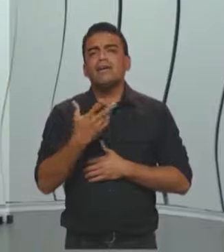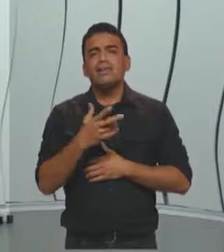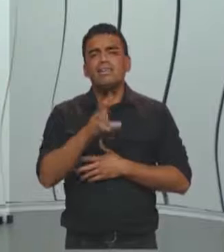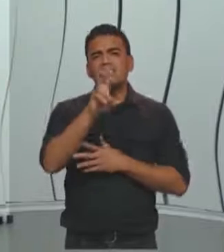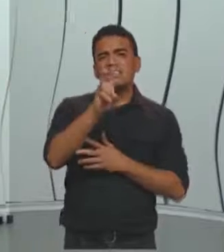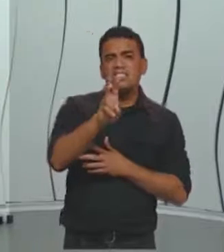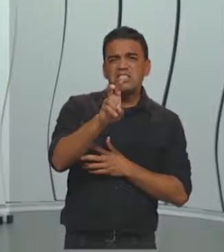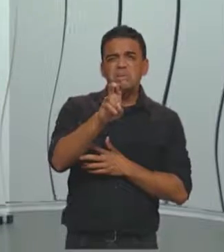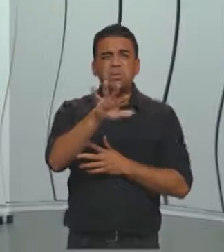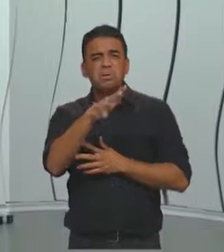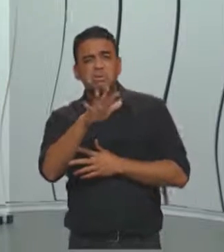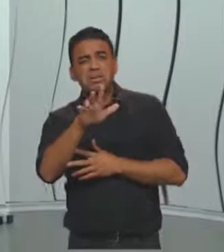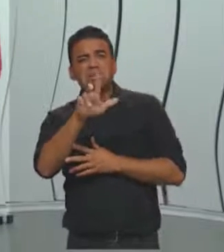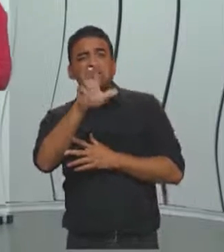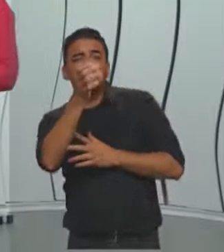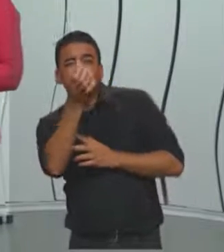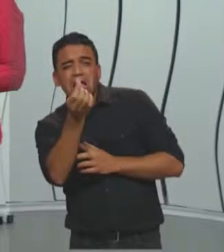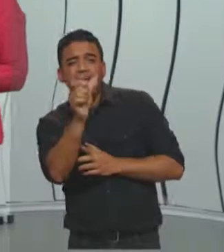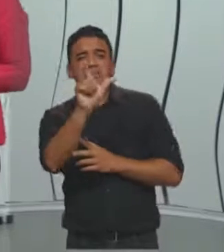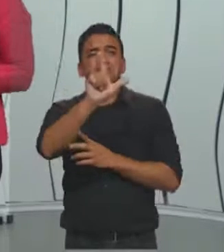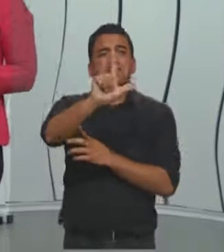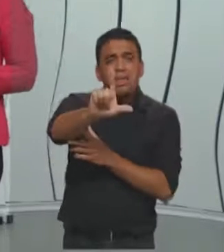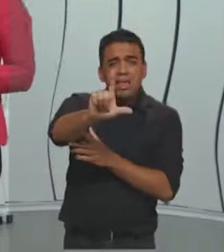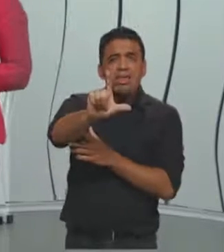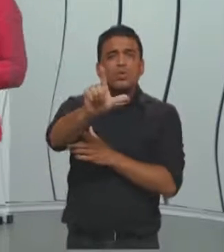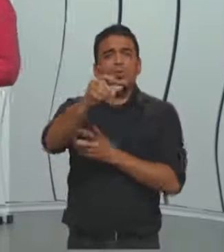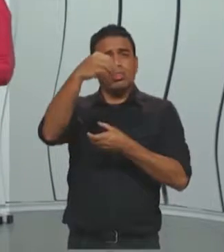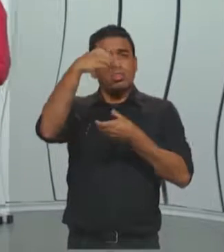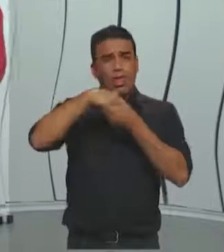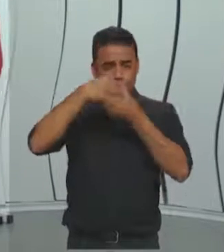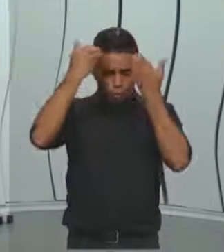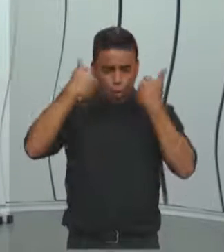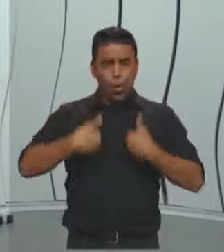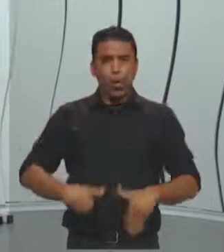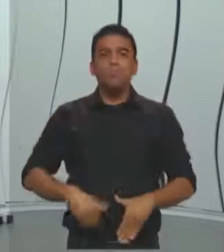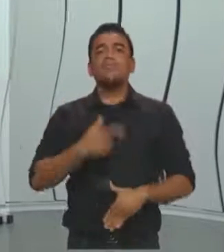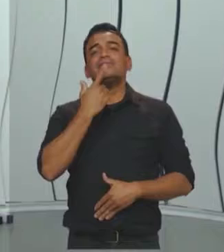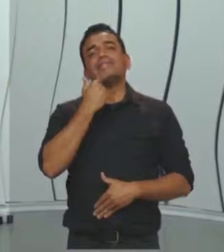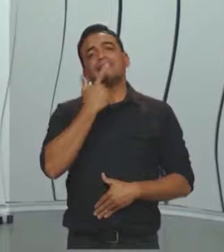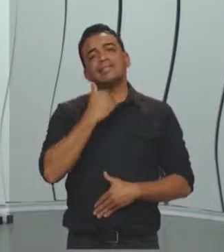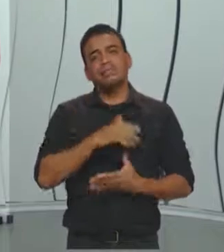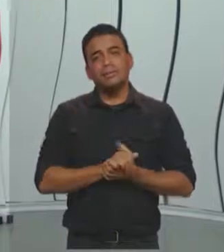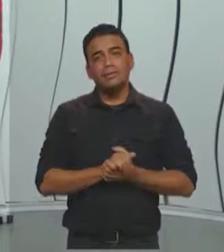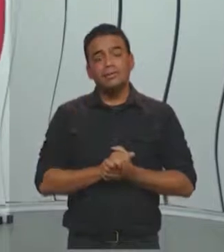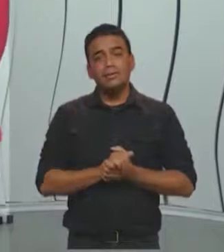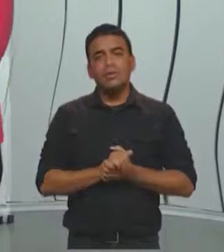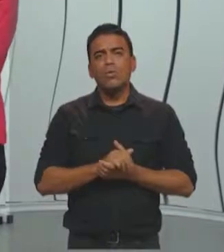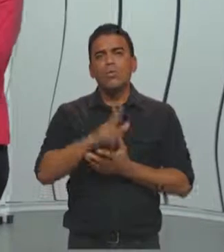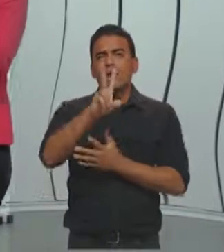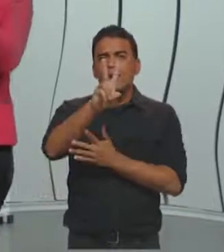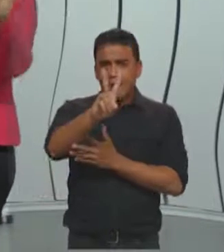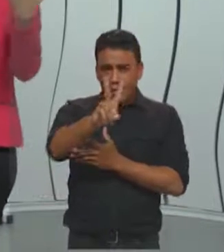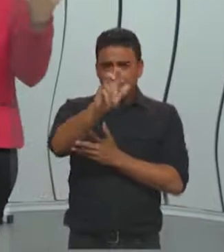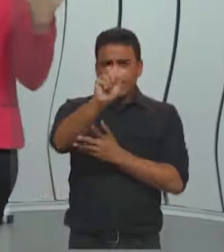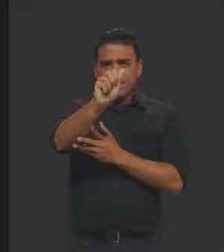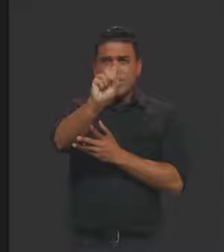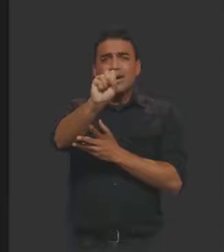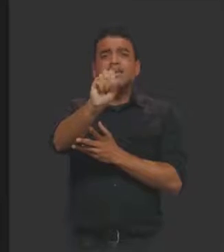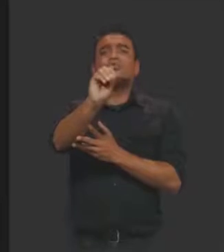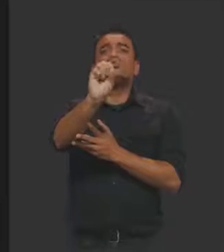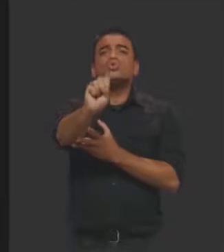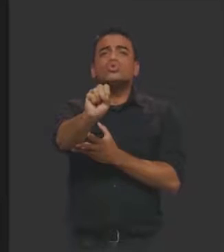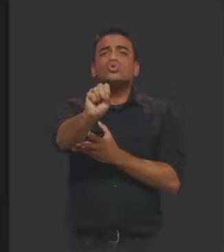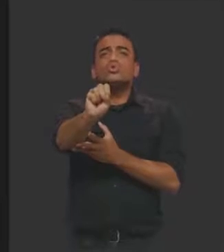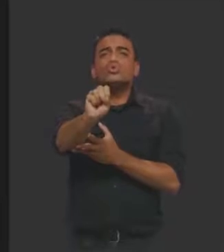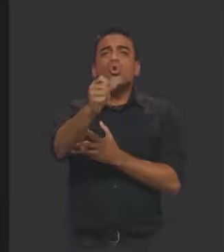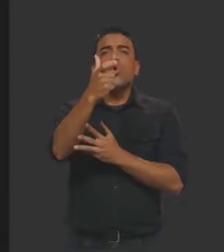5 a 6 litros de sangue em um adulto. Os vasos sanguíneos, nós temos os vasos, que é por